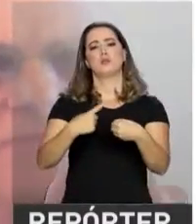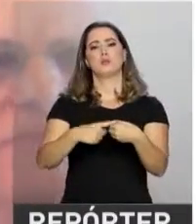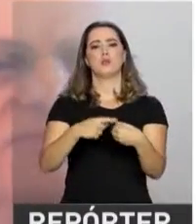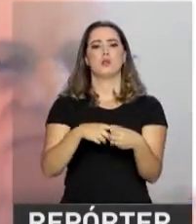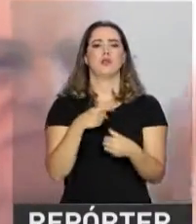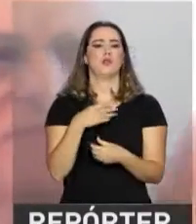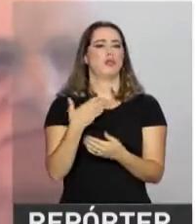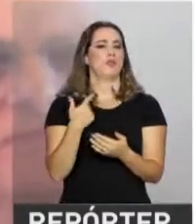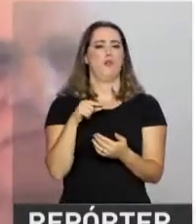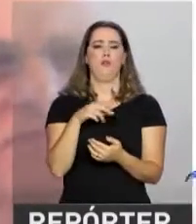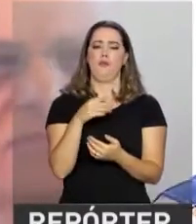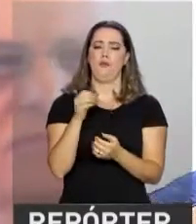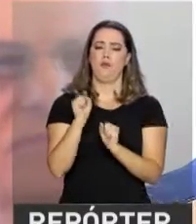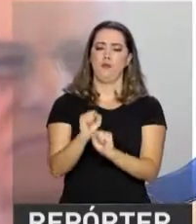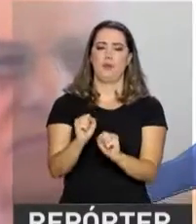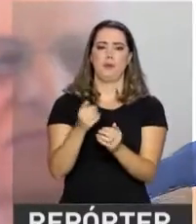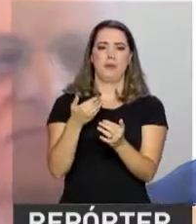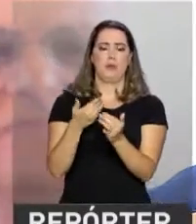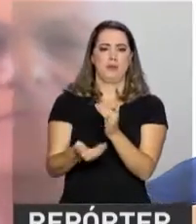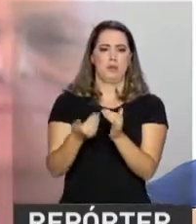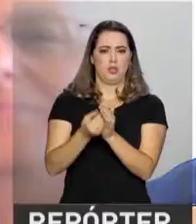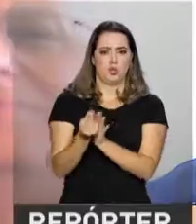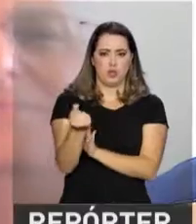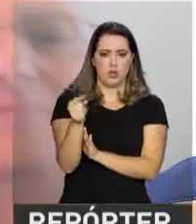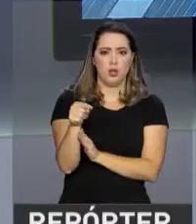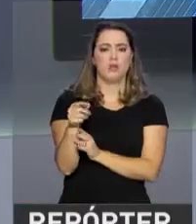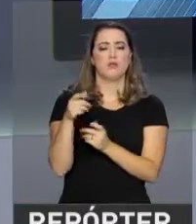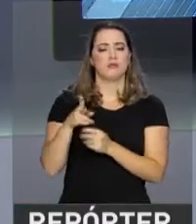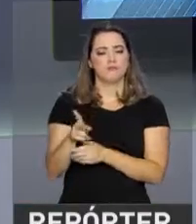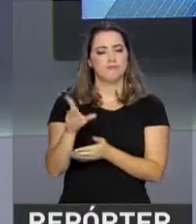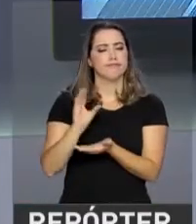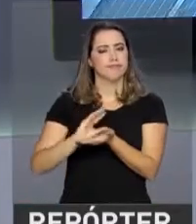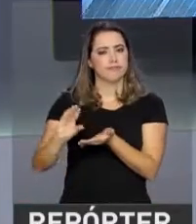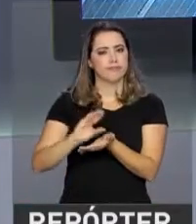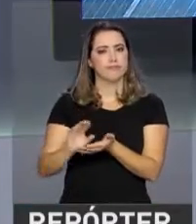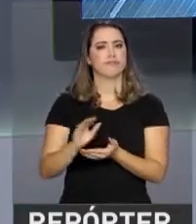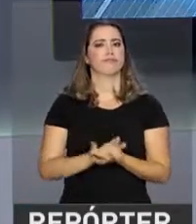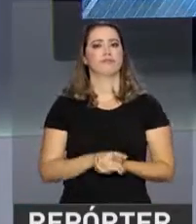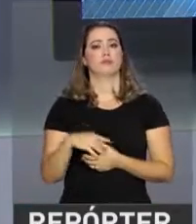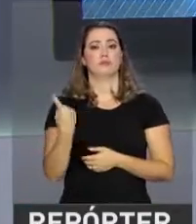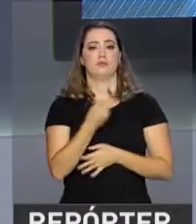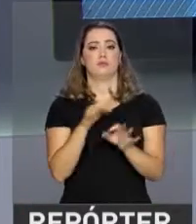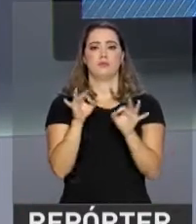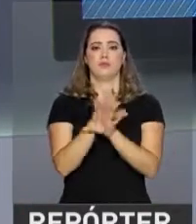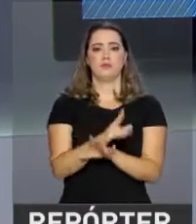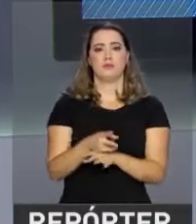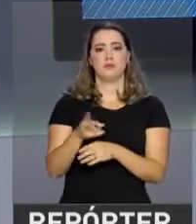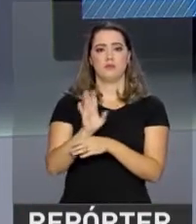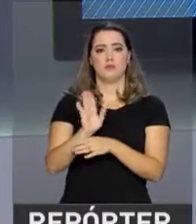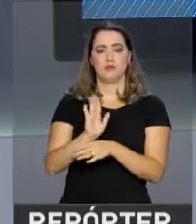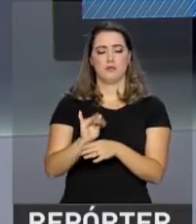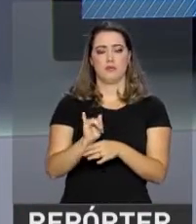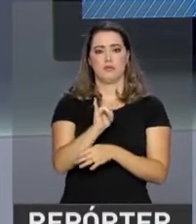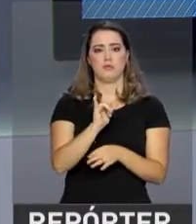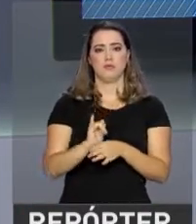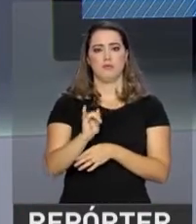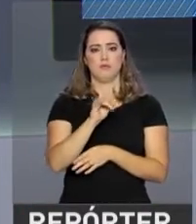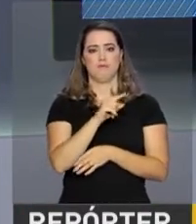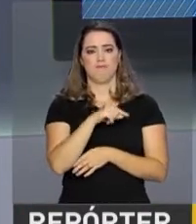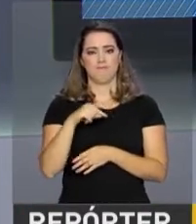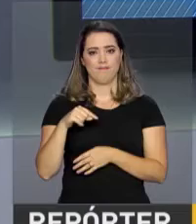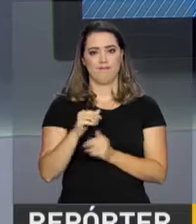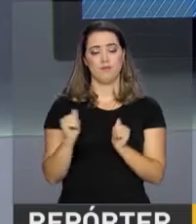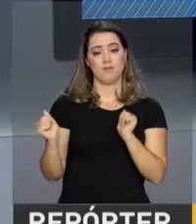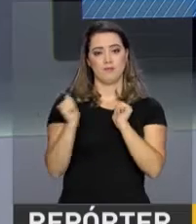permitirá que se paute um recurso vai entregar esta obra e nós ficamos por aqui você pode rever as reportagens no